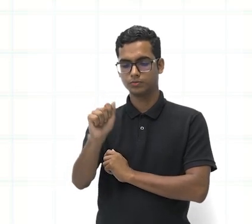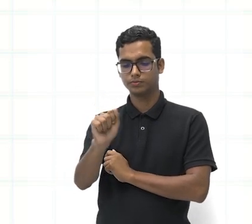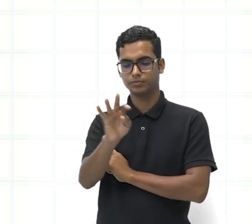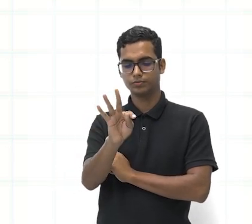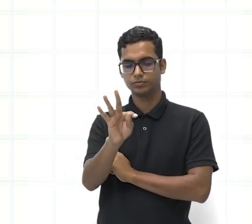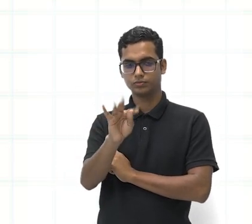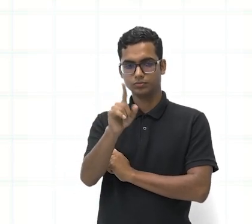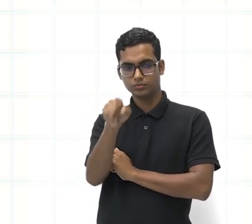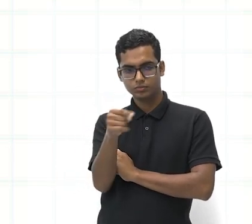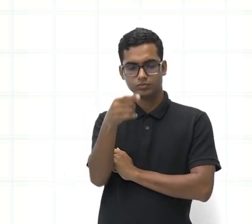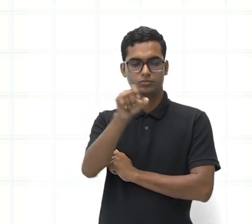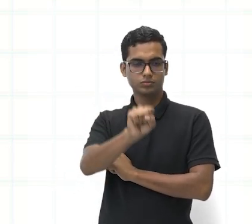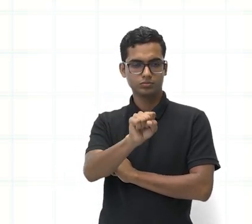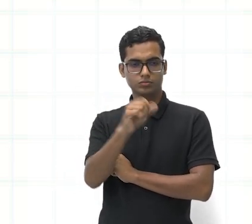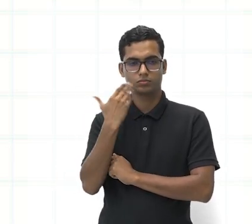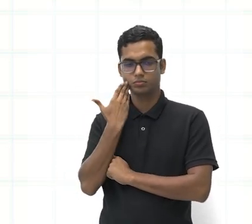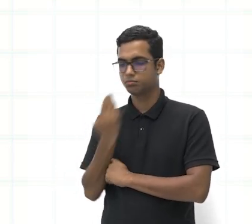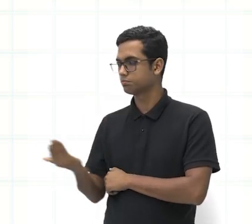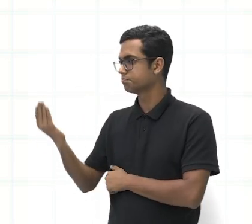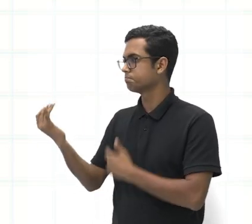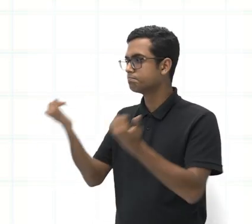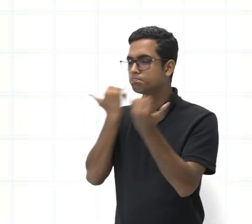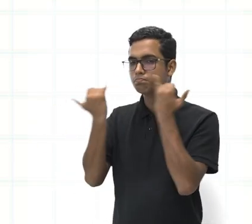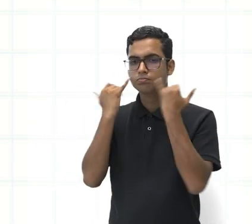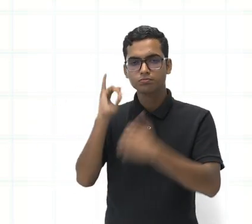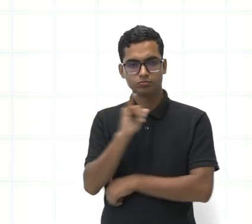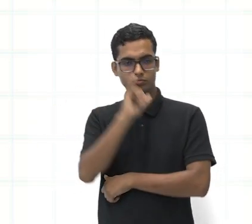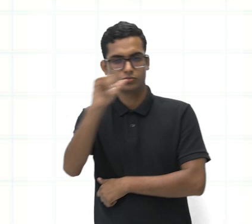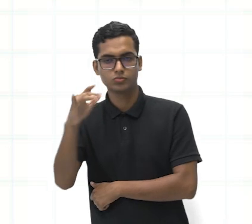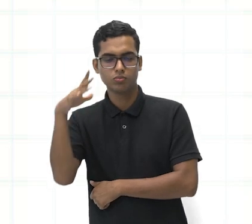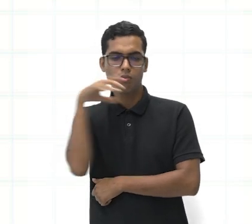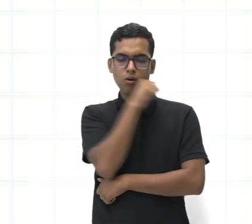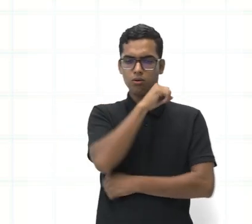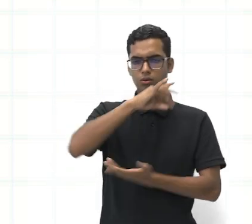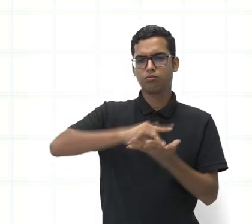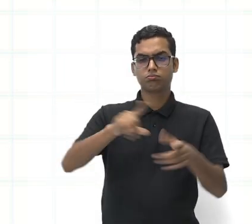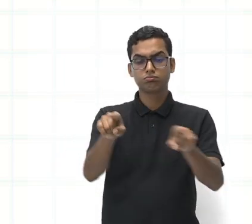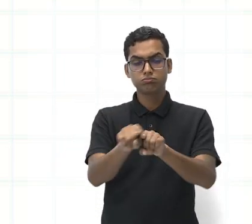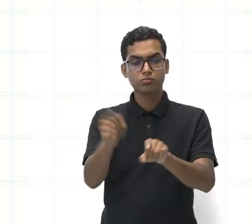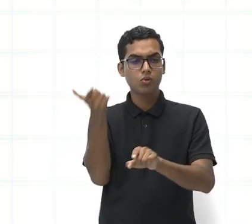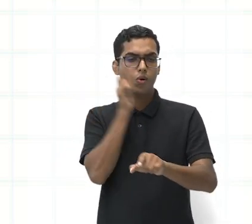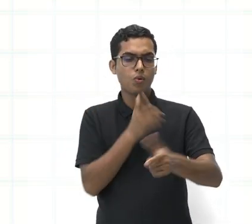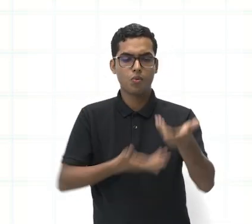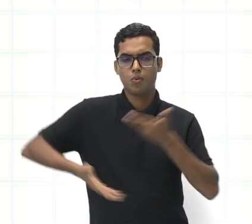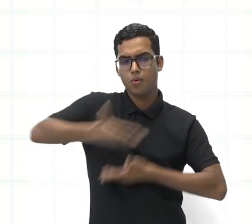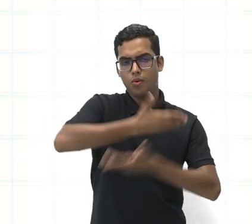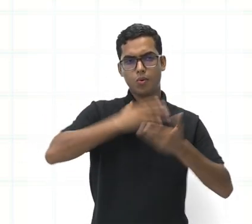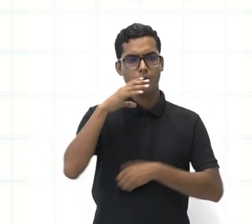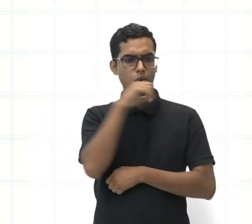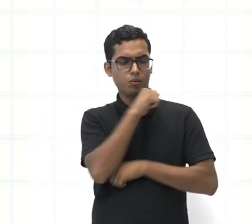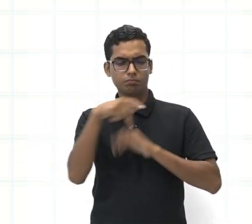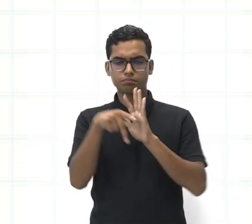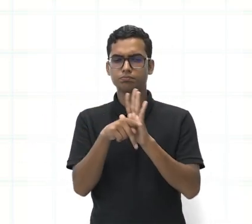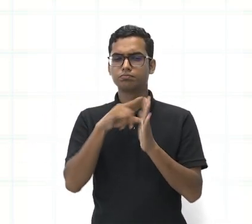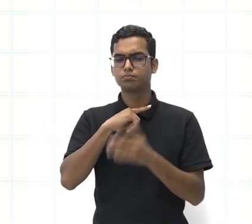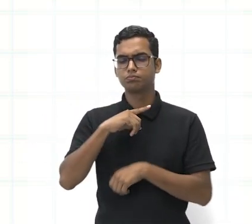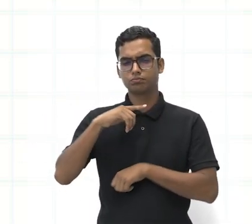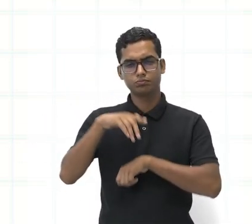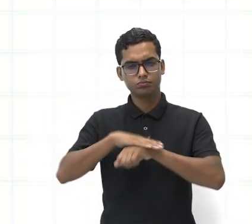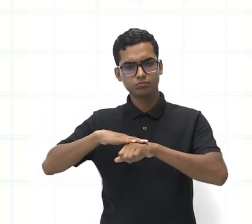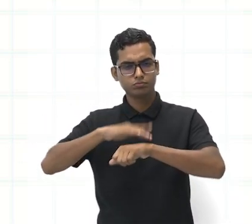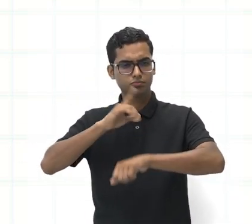informação o mais rápido possível e para obter também informação do seu interlocutor, enfim, deixar mais rápido a fala, né? A